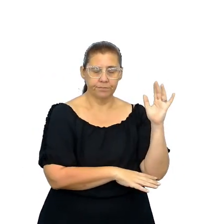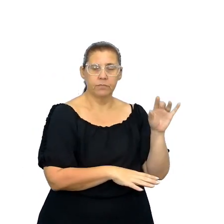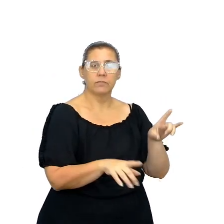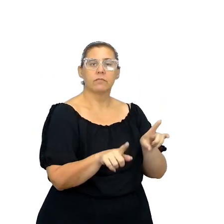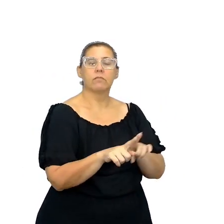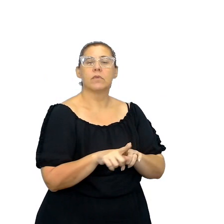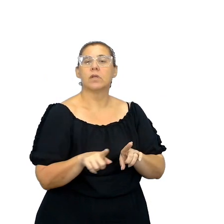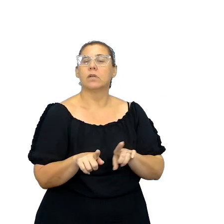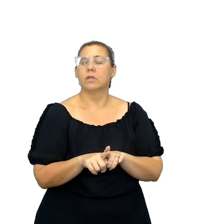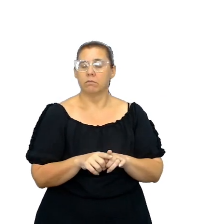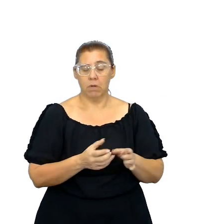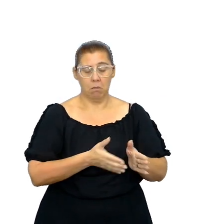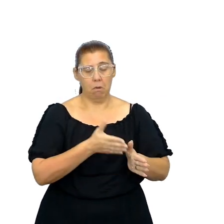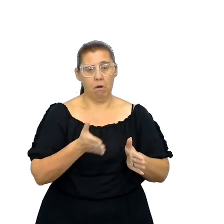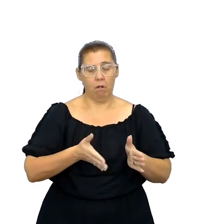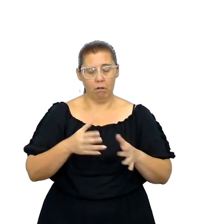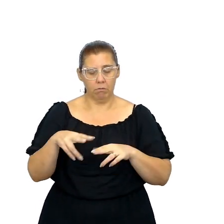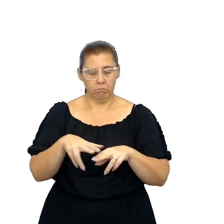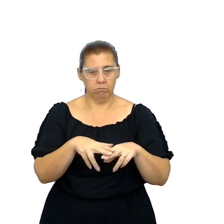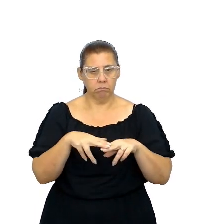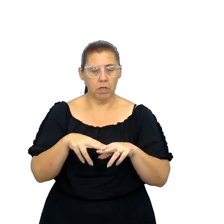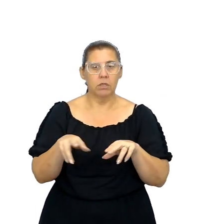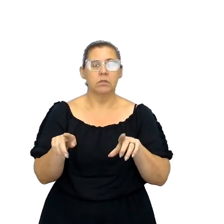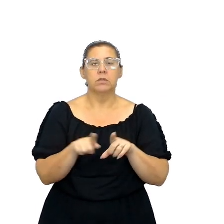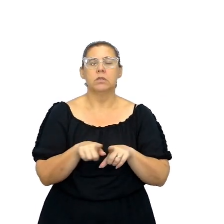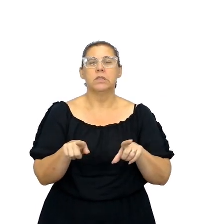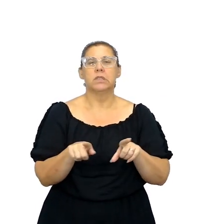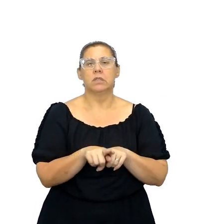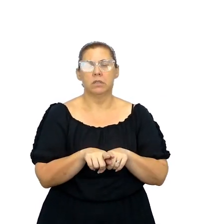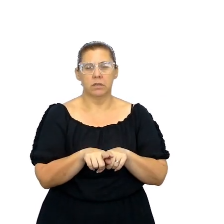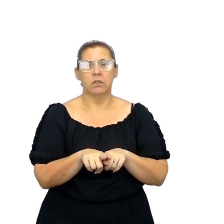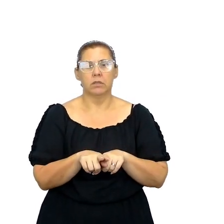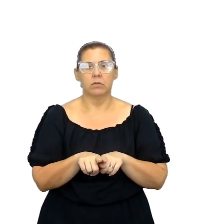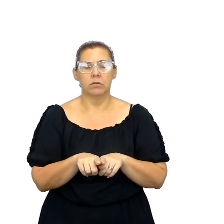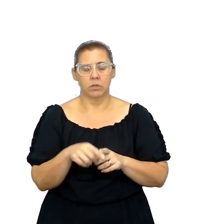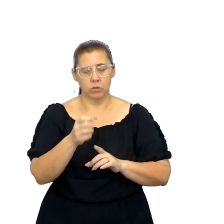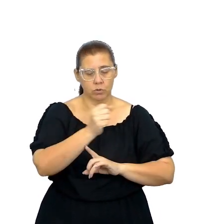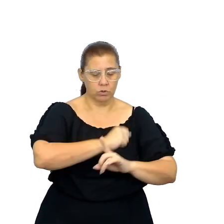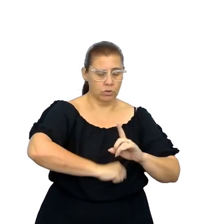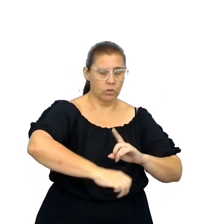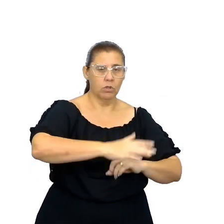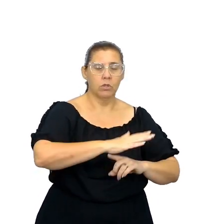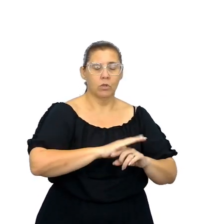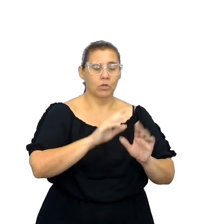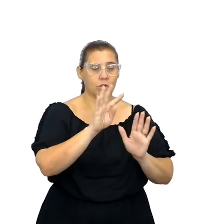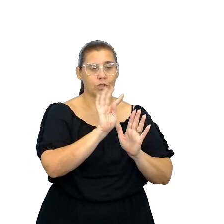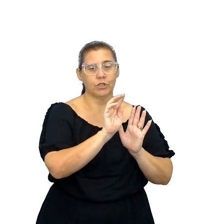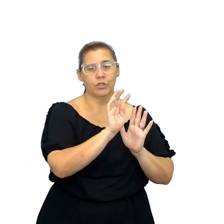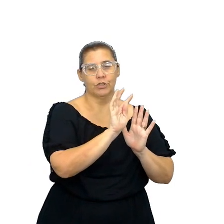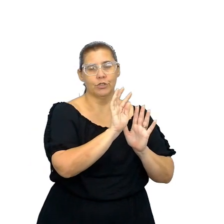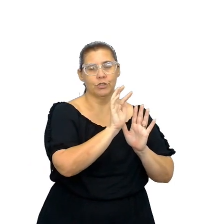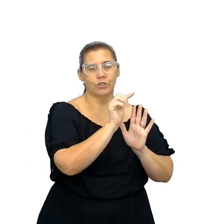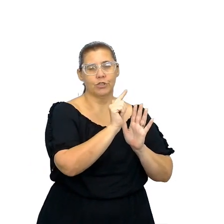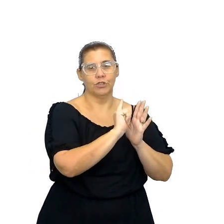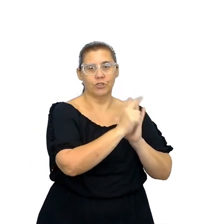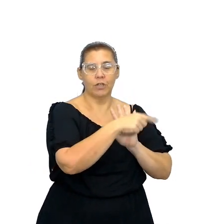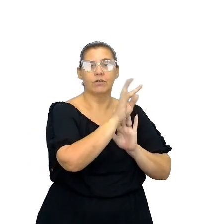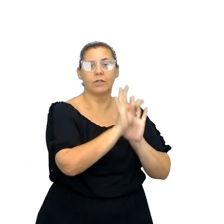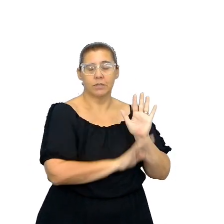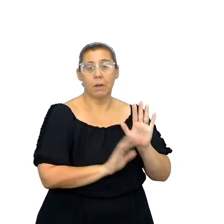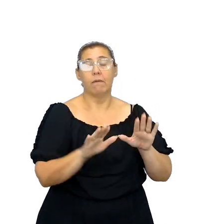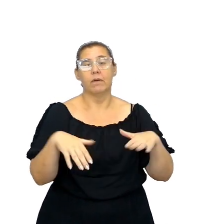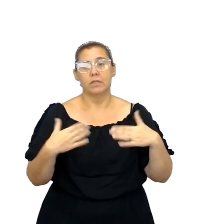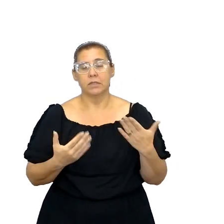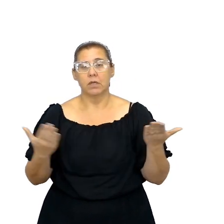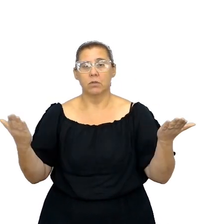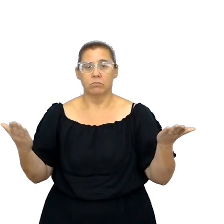do processo revisional da questão social desse gênero textual, tá bom? Então, nós